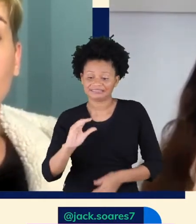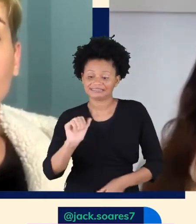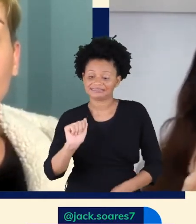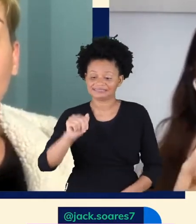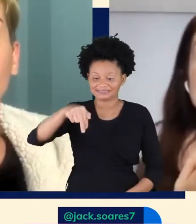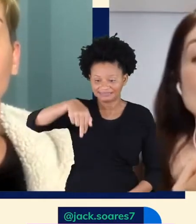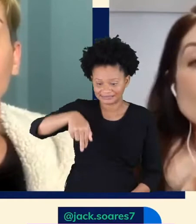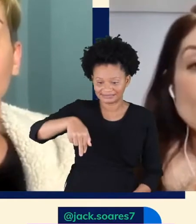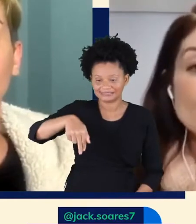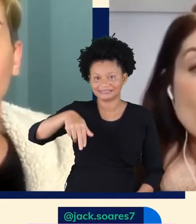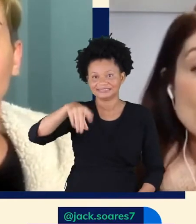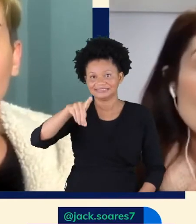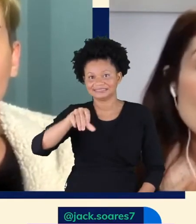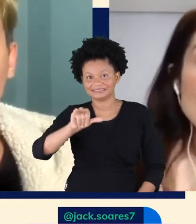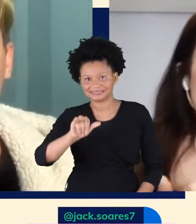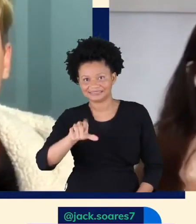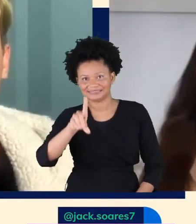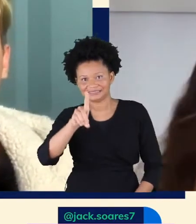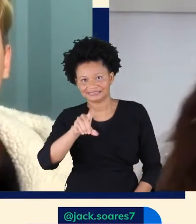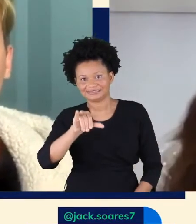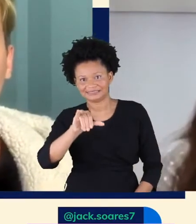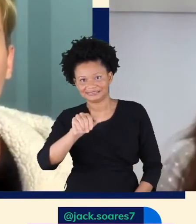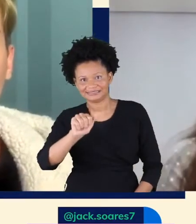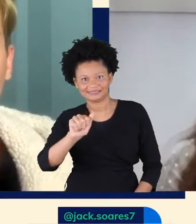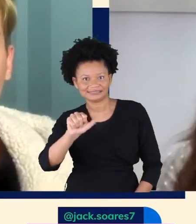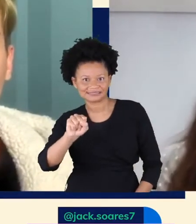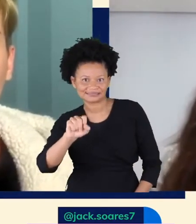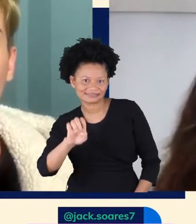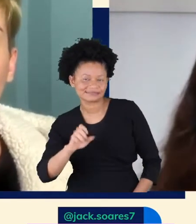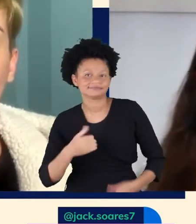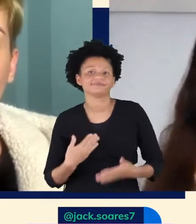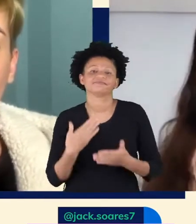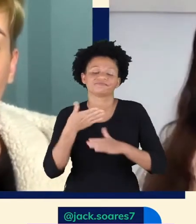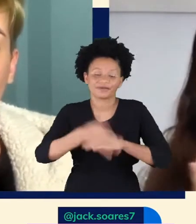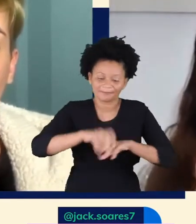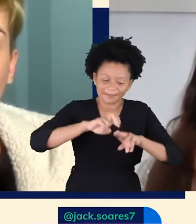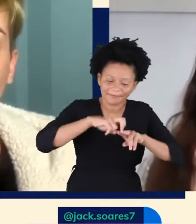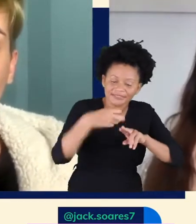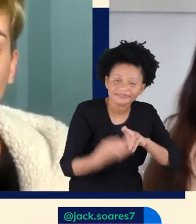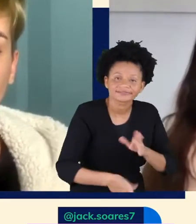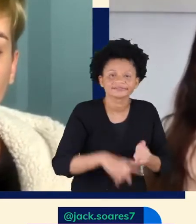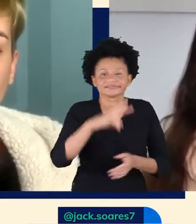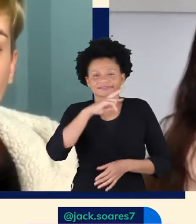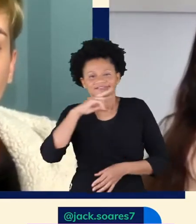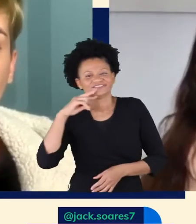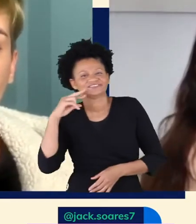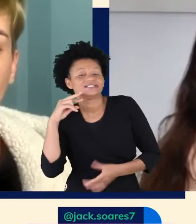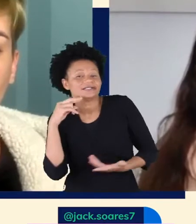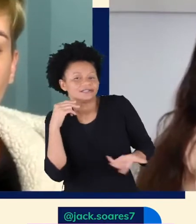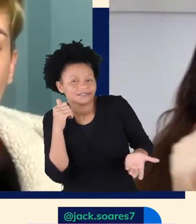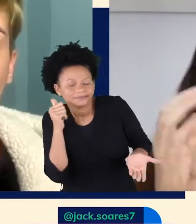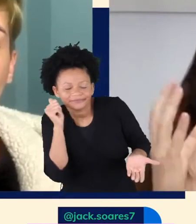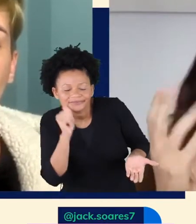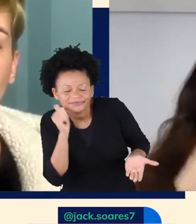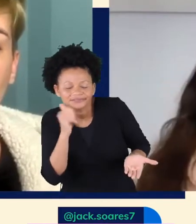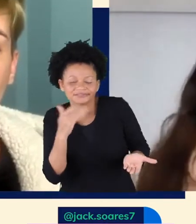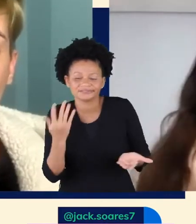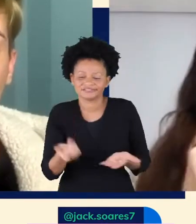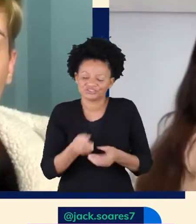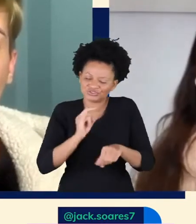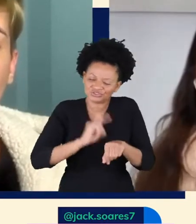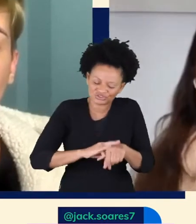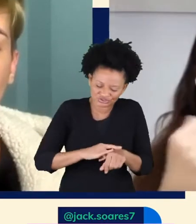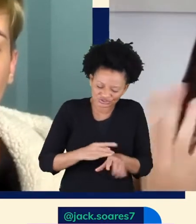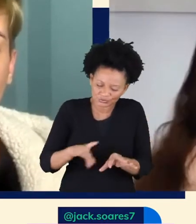Principalmente a menina, se vai para a piscina, se ficou com a calcinha molhada, né? Pode ser